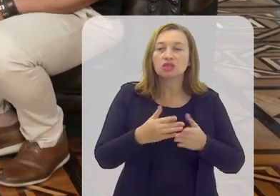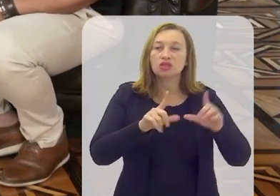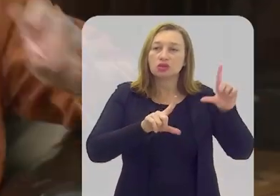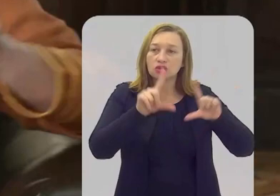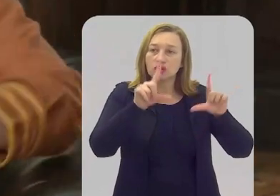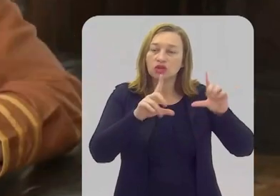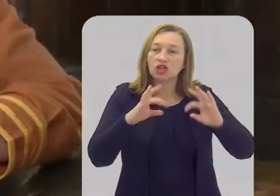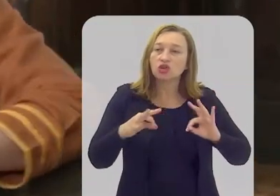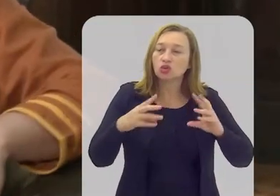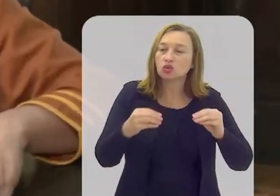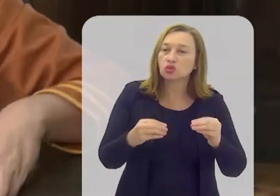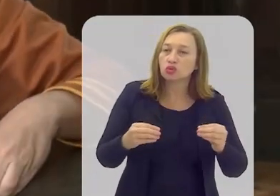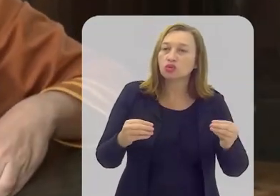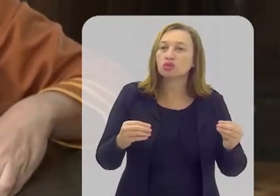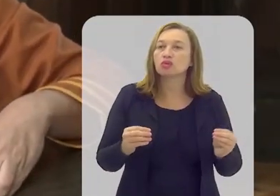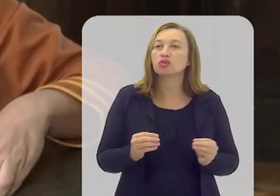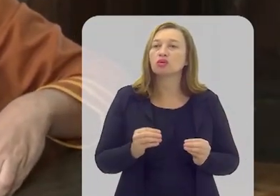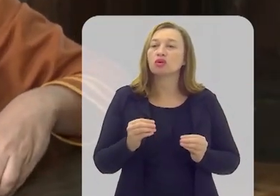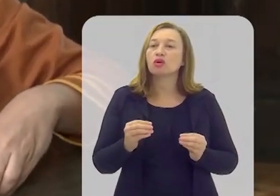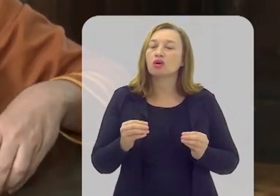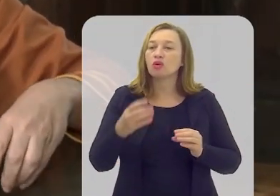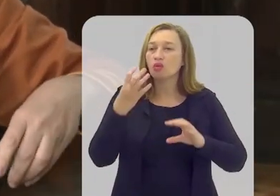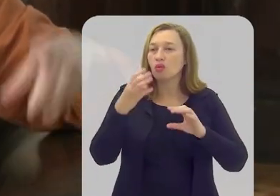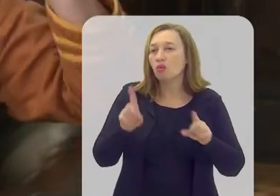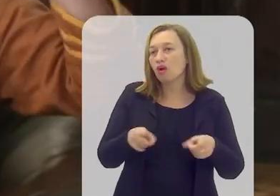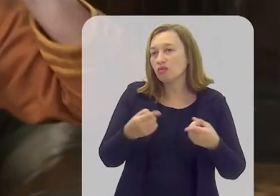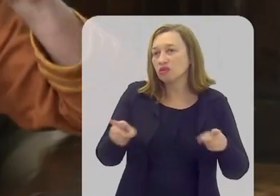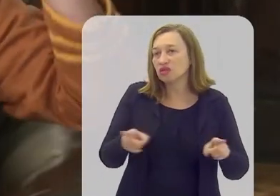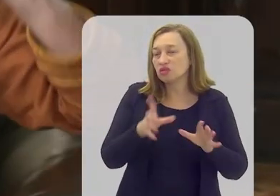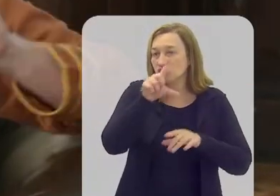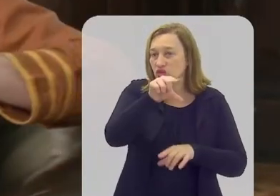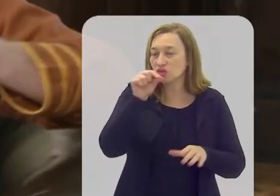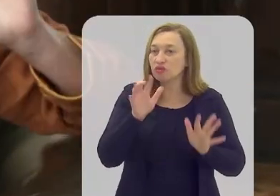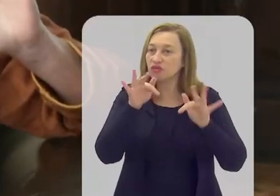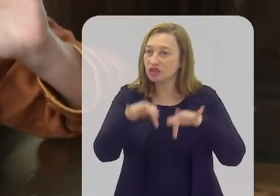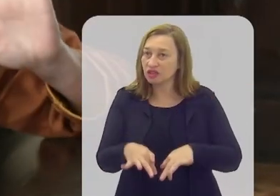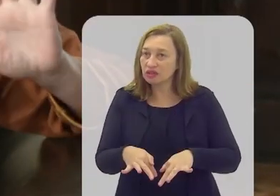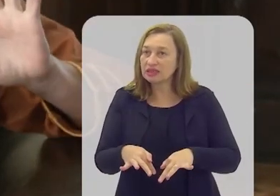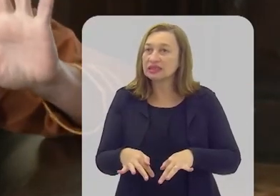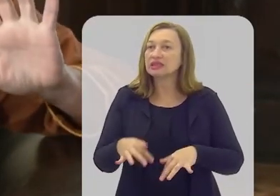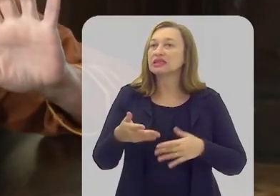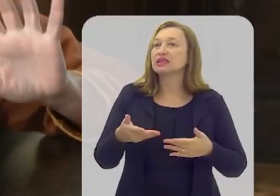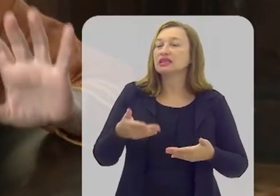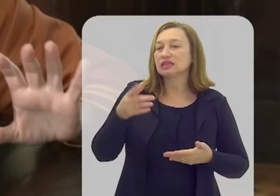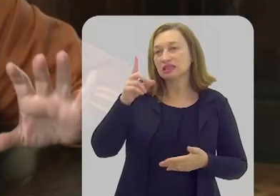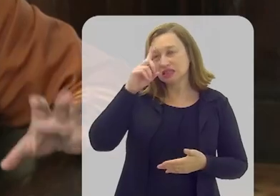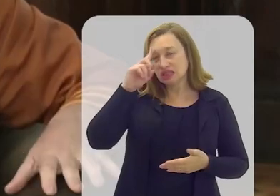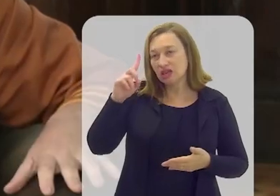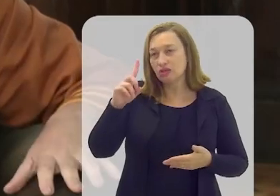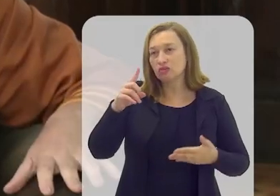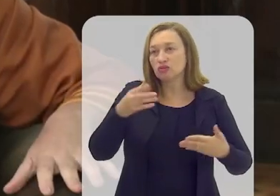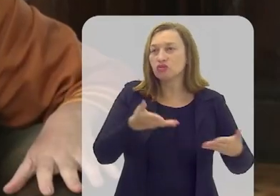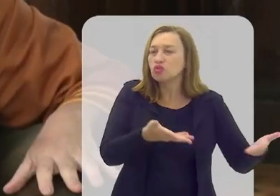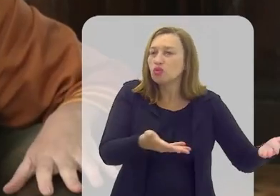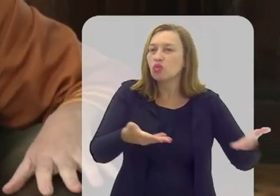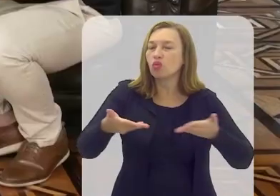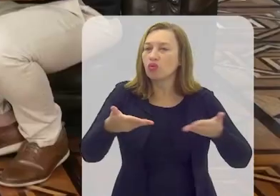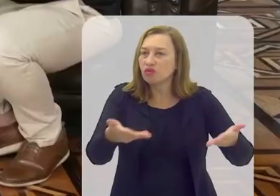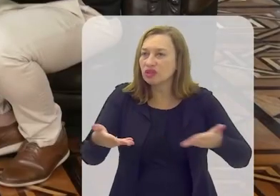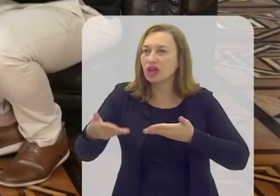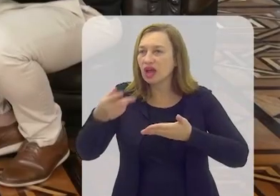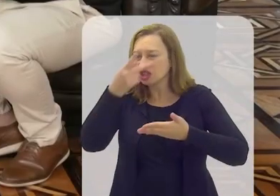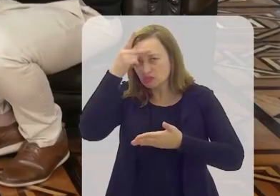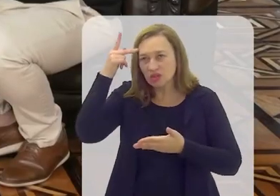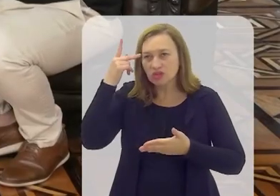programa tem tudo a ver com a música que eu escolhi para o final. É verdade. Deus testificou, já vou contar. De Deus chamar as pessoas, de tocar